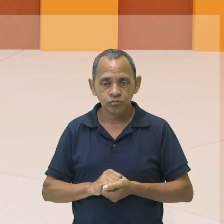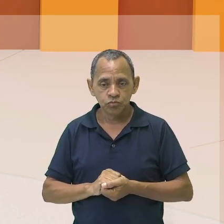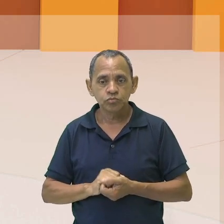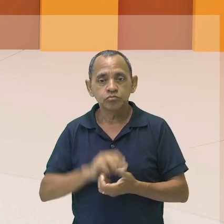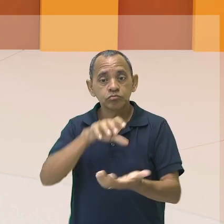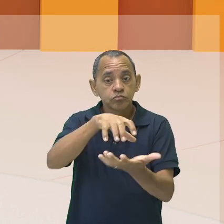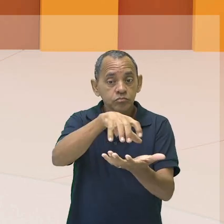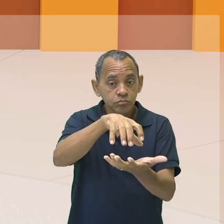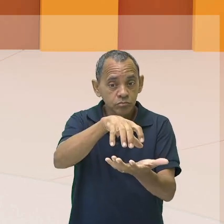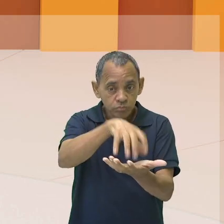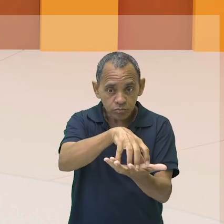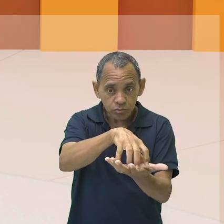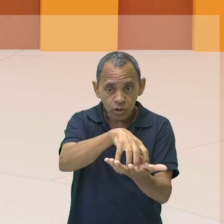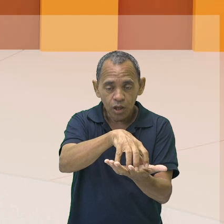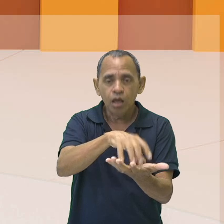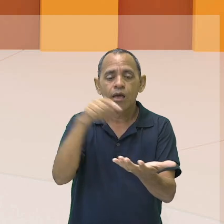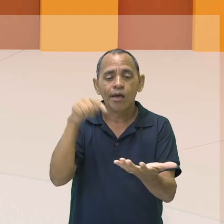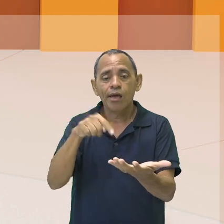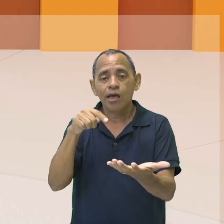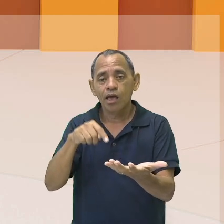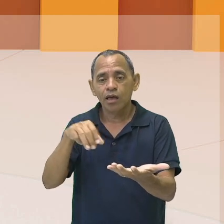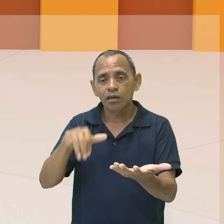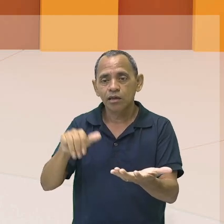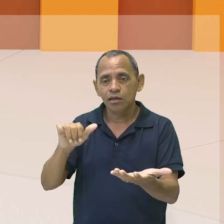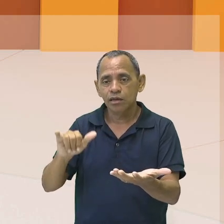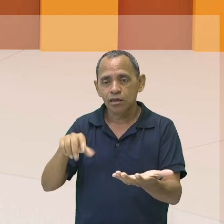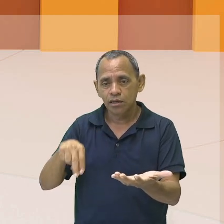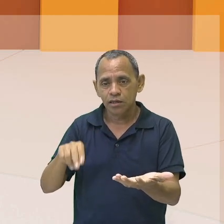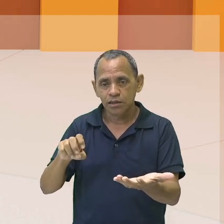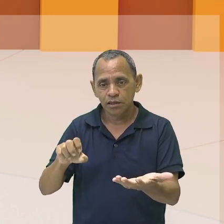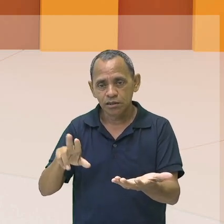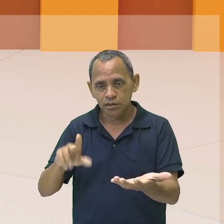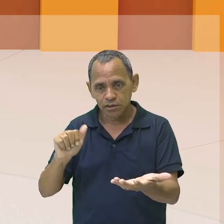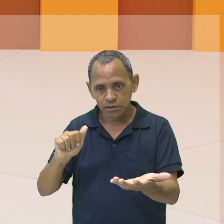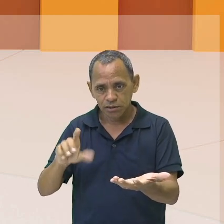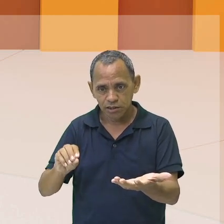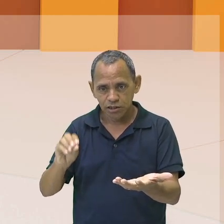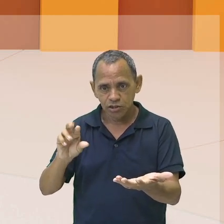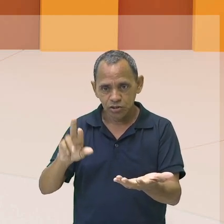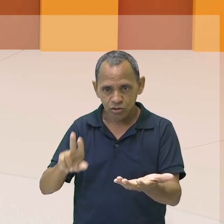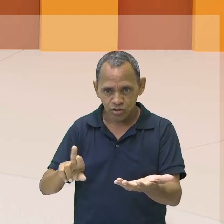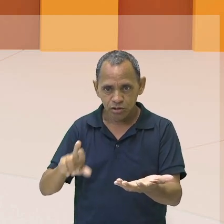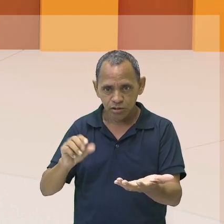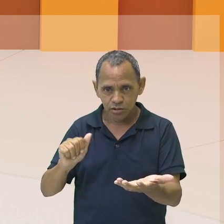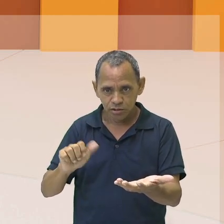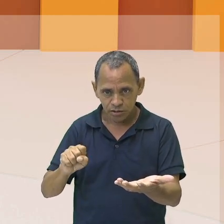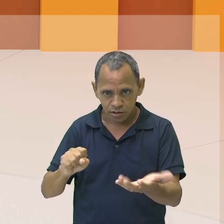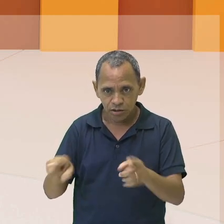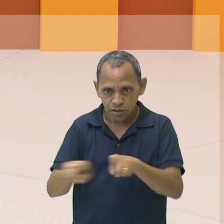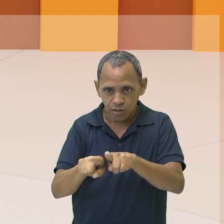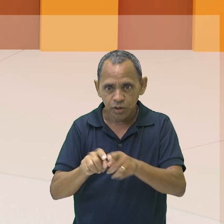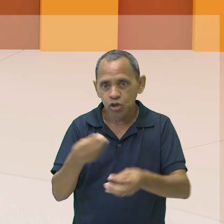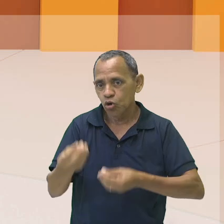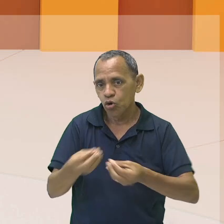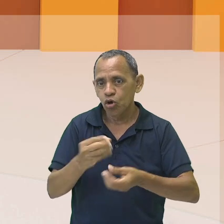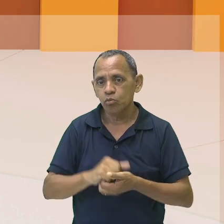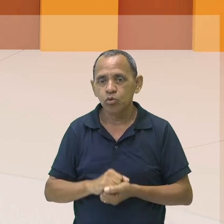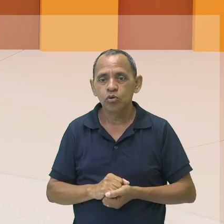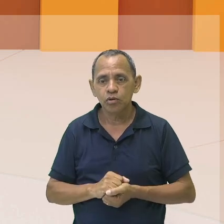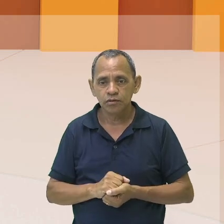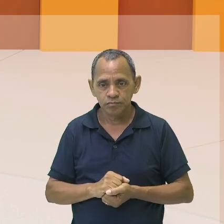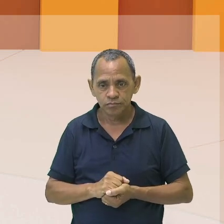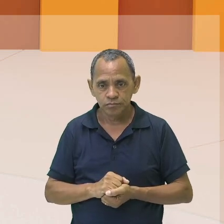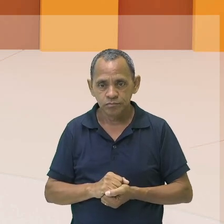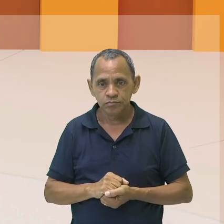também as madeireiras, por exemplo, certo? É desse extrativismo predatório que nós estamos falando. Bem, chegamos ao ponto que a gente vai